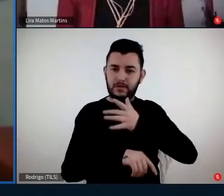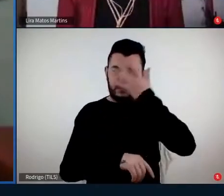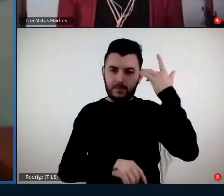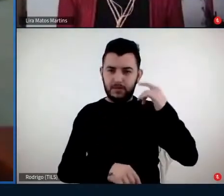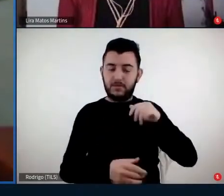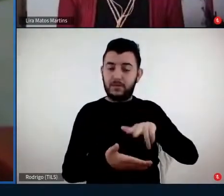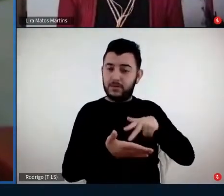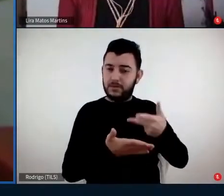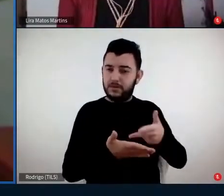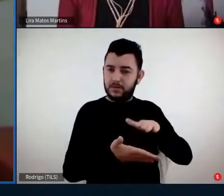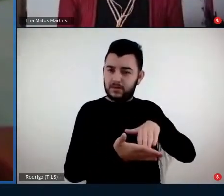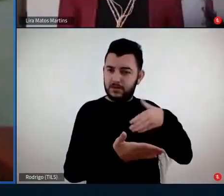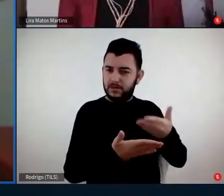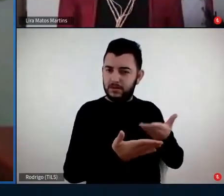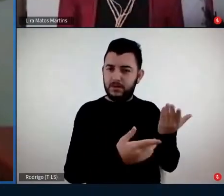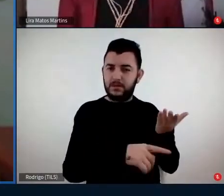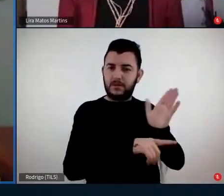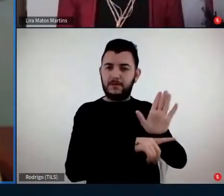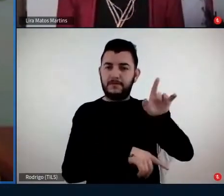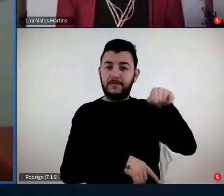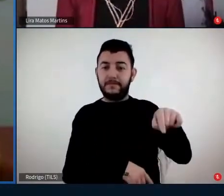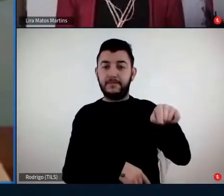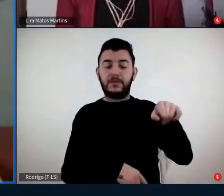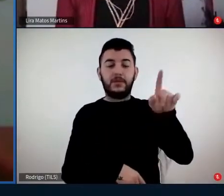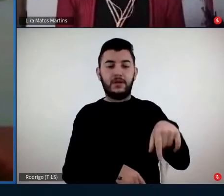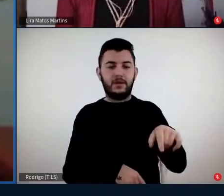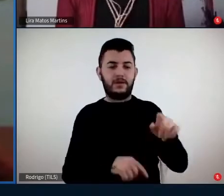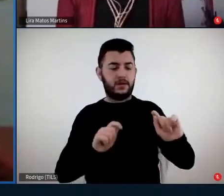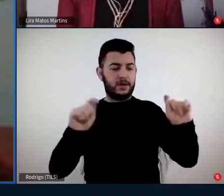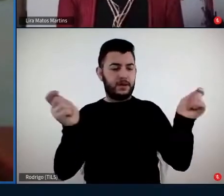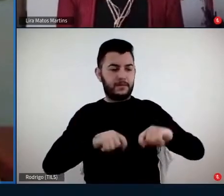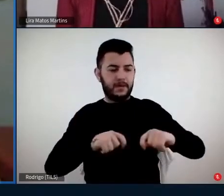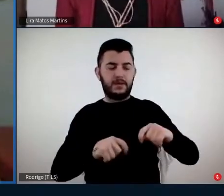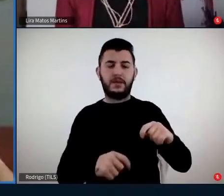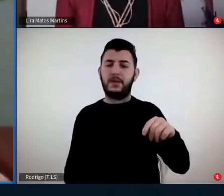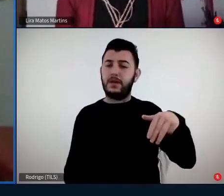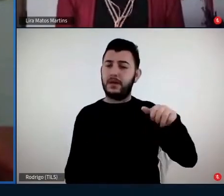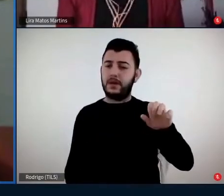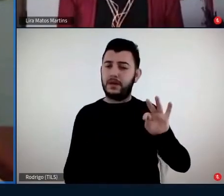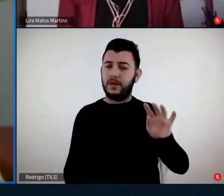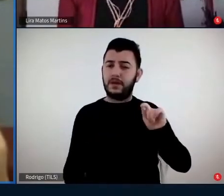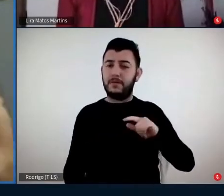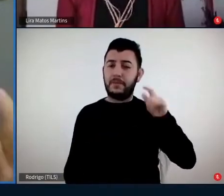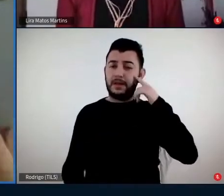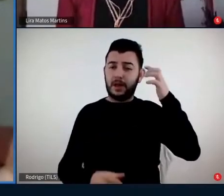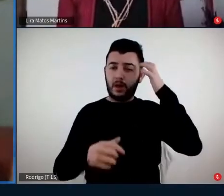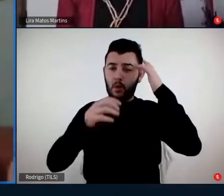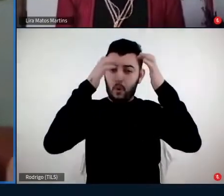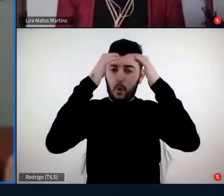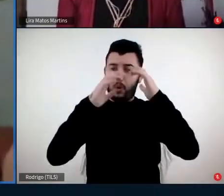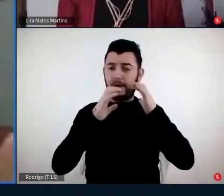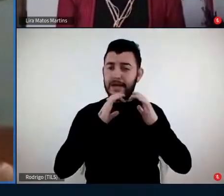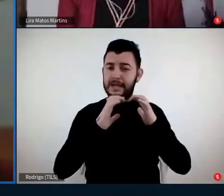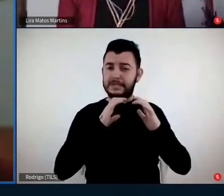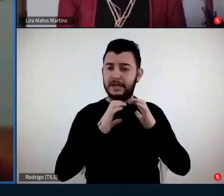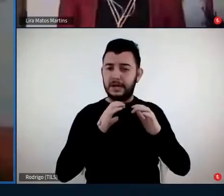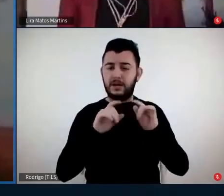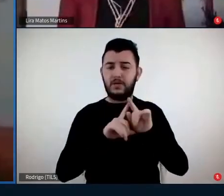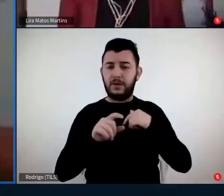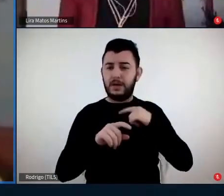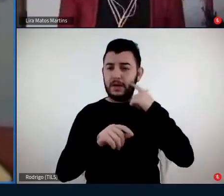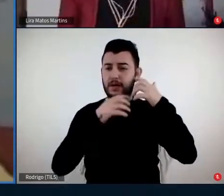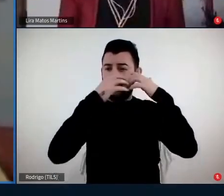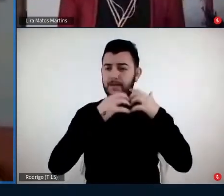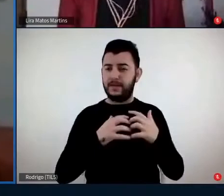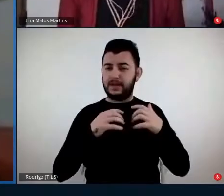a desenvolver a capacidade de metacognição, metareflexão, metarepresentação.